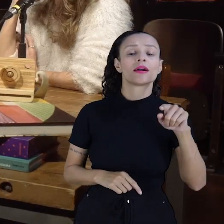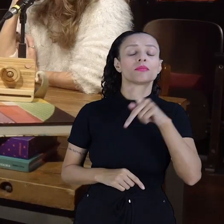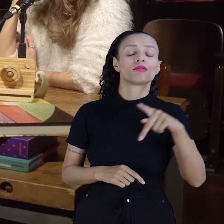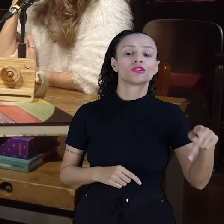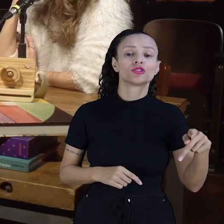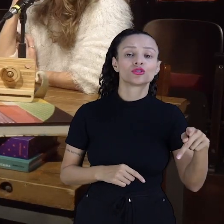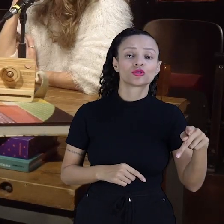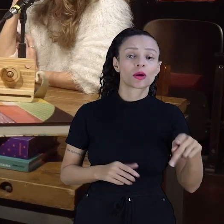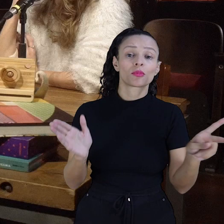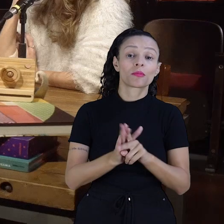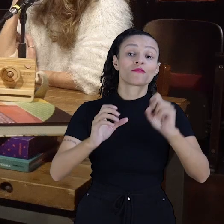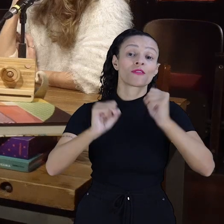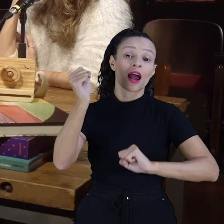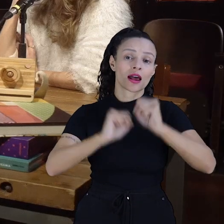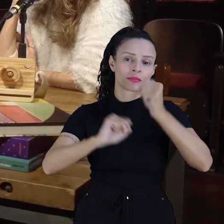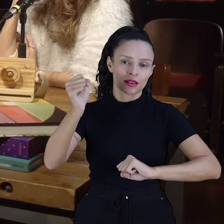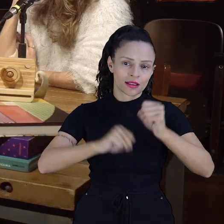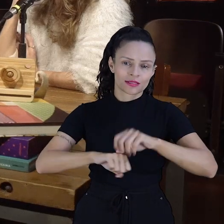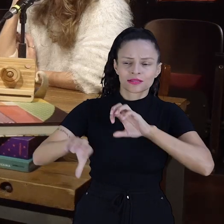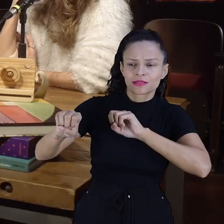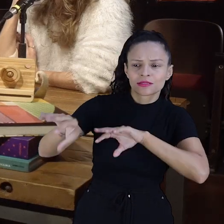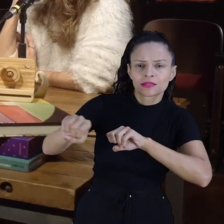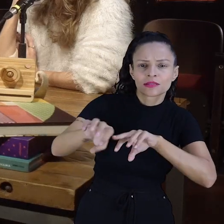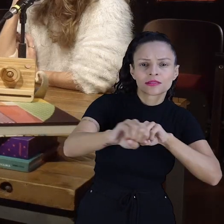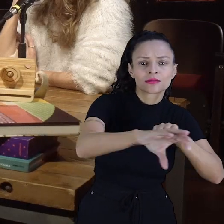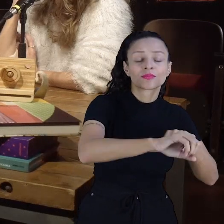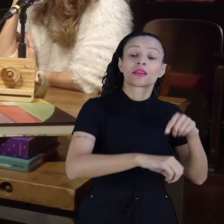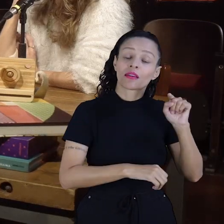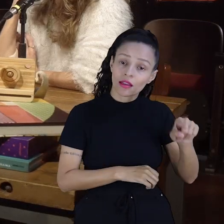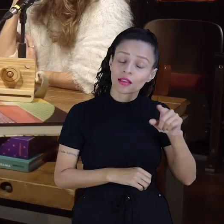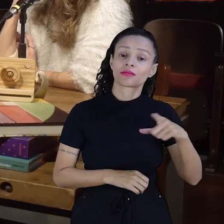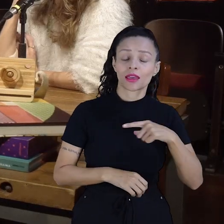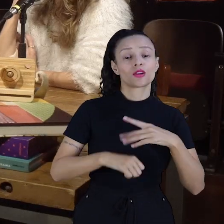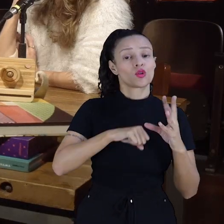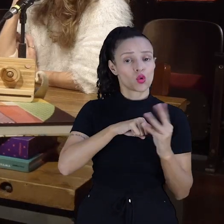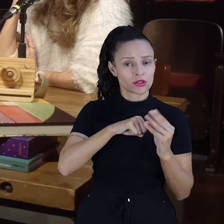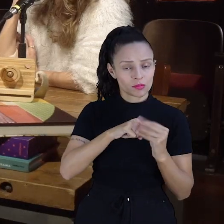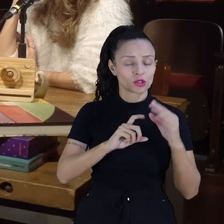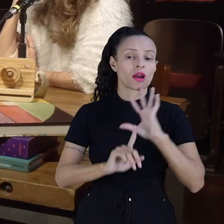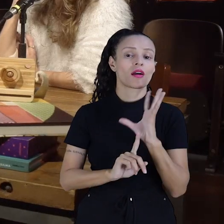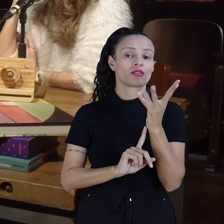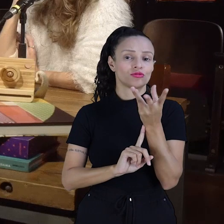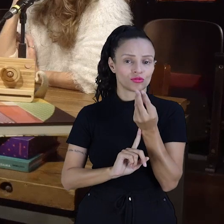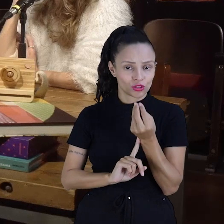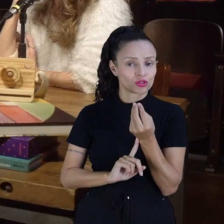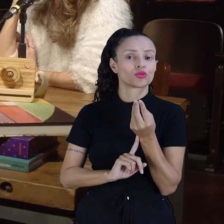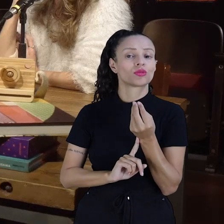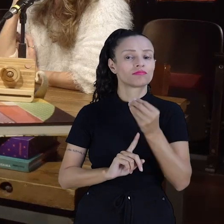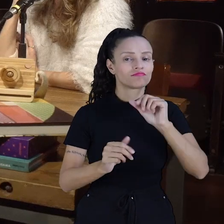professora de fábricas, professora de operários. Então, ela traz esse